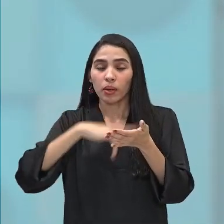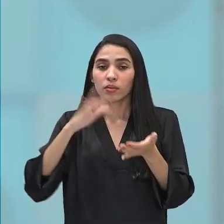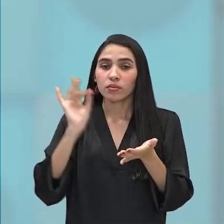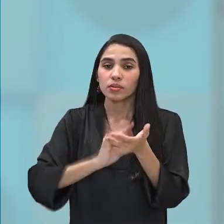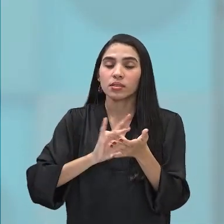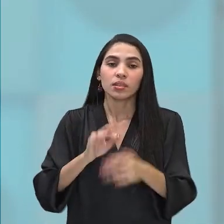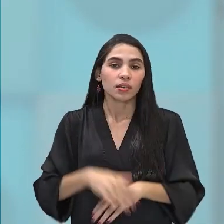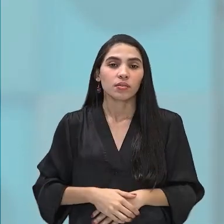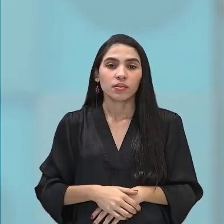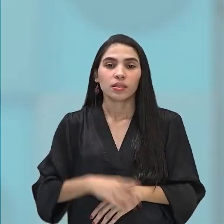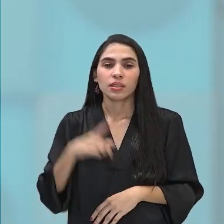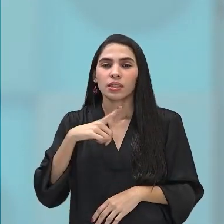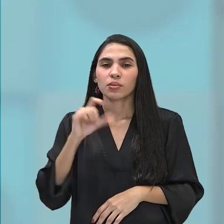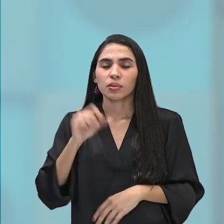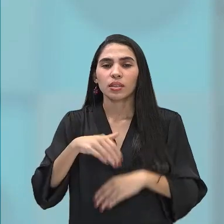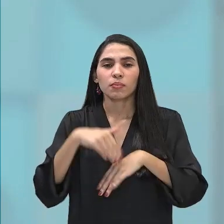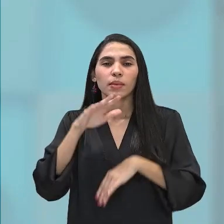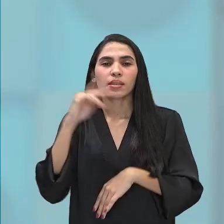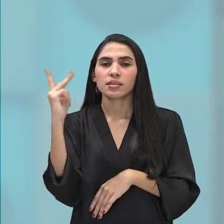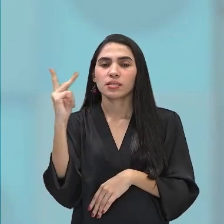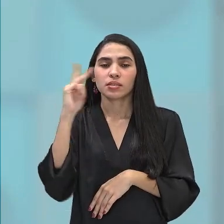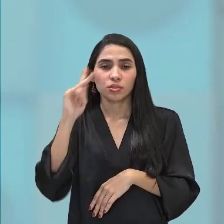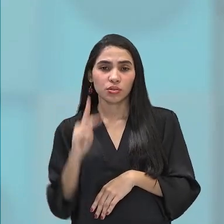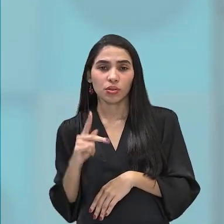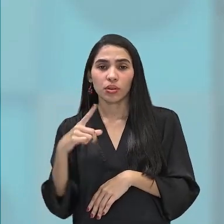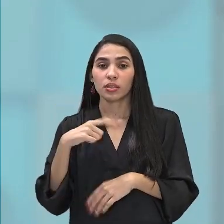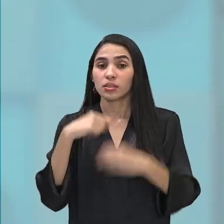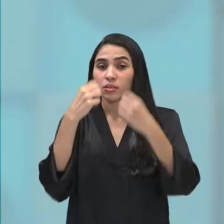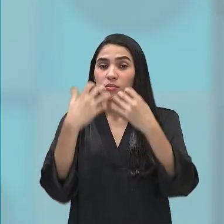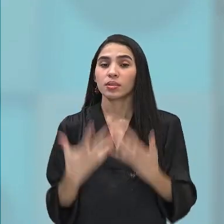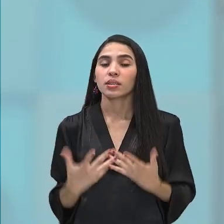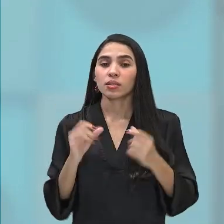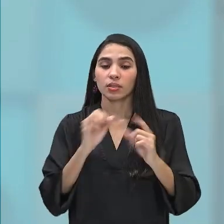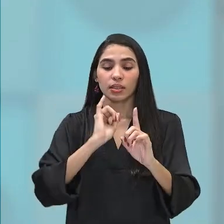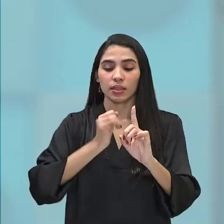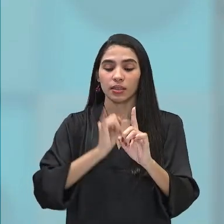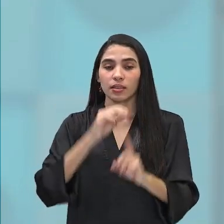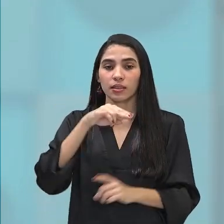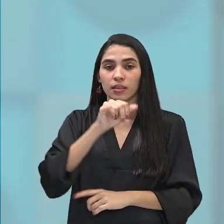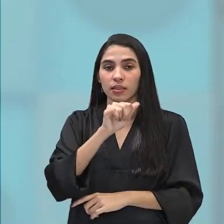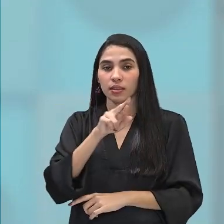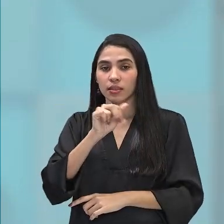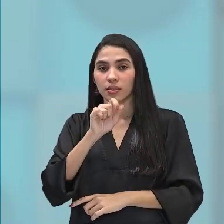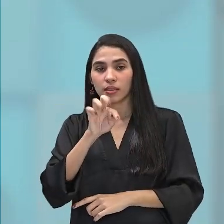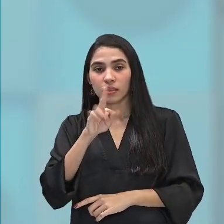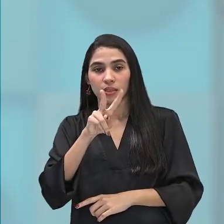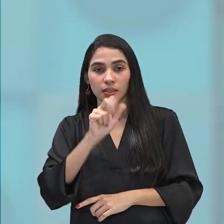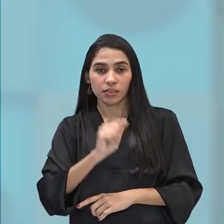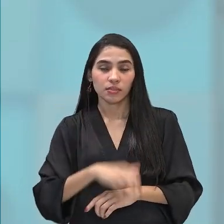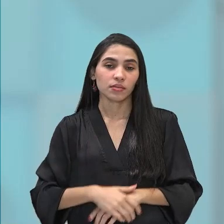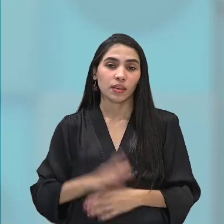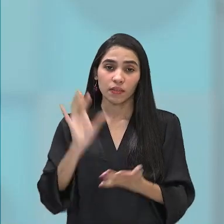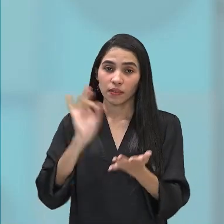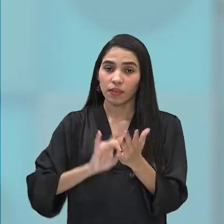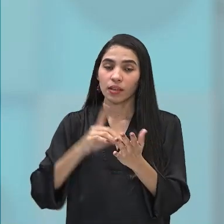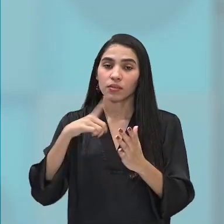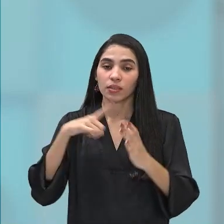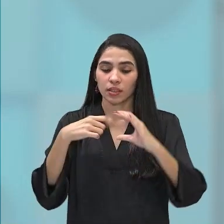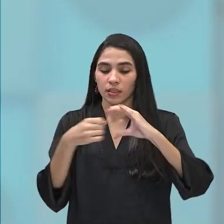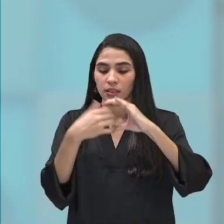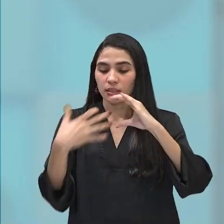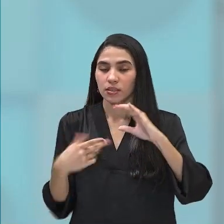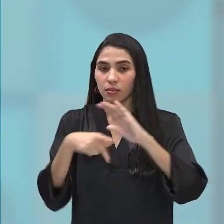assim constituir um pouco da história e que acabam contando essa história na forma da narrativa, né? Então, de fato, tem esse aspecto aí